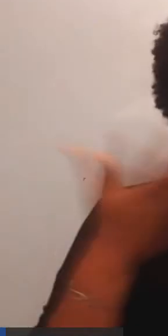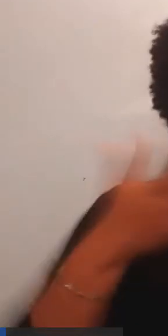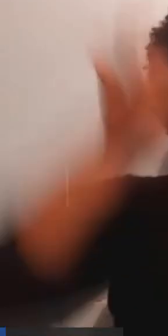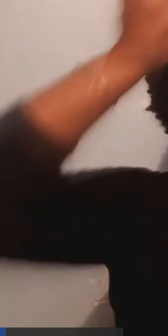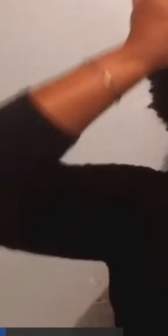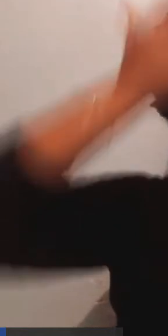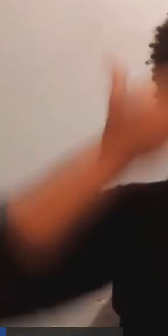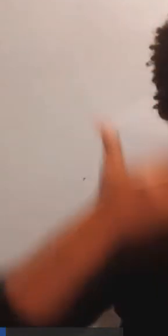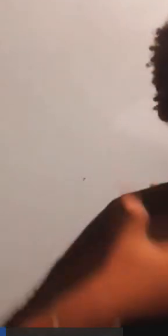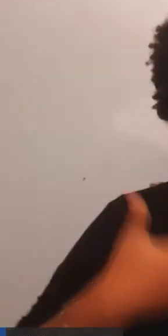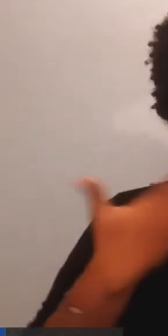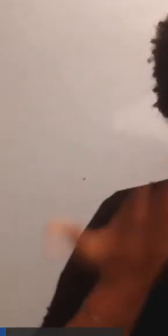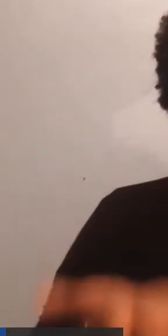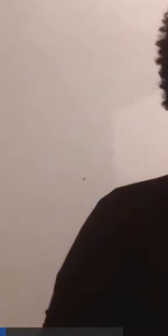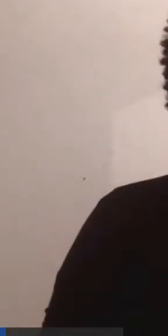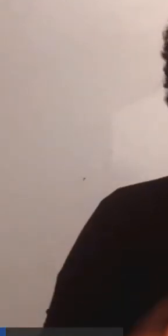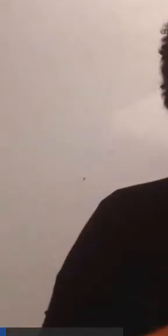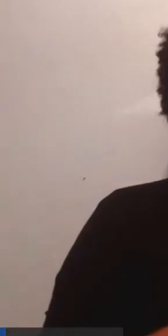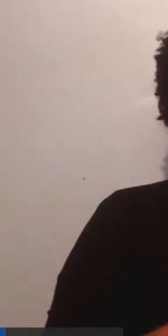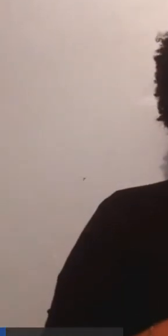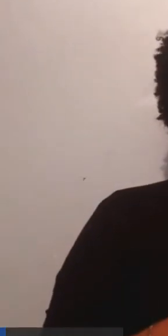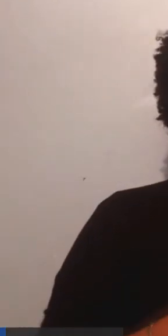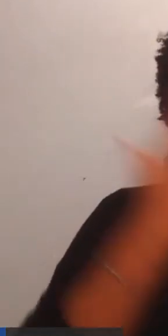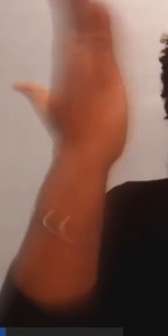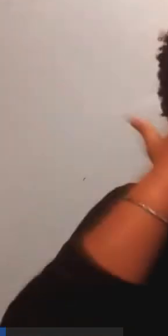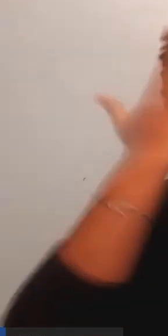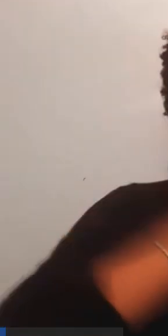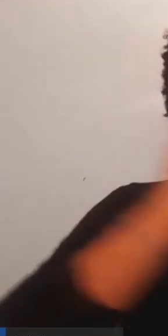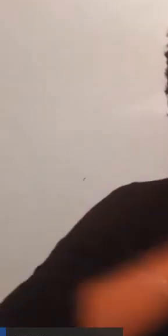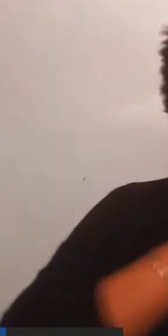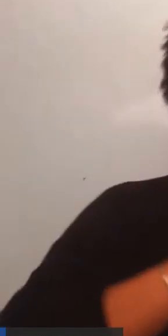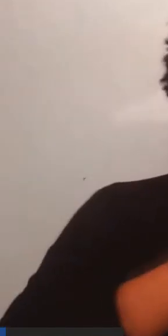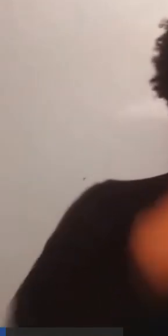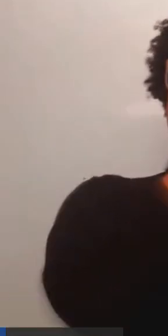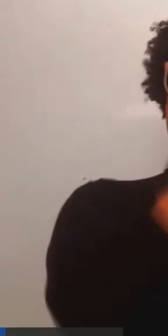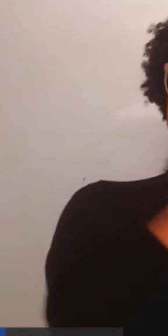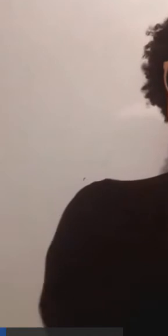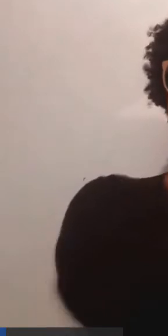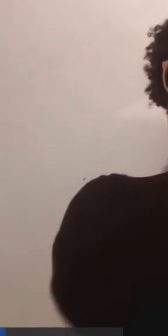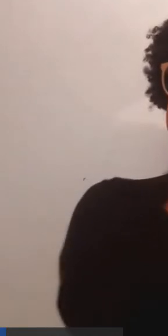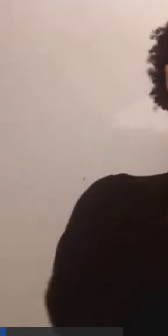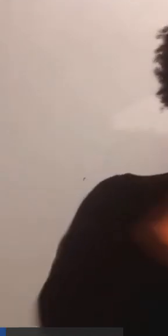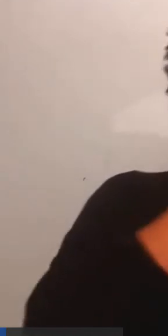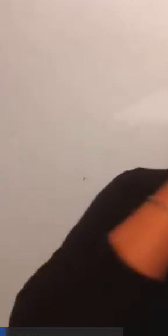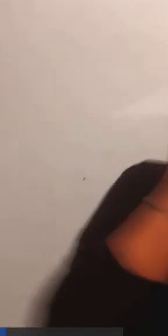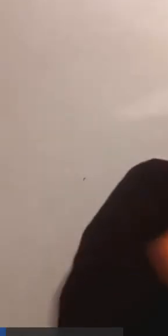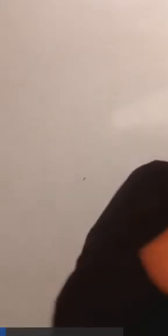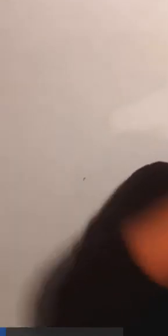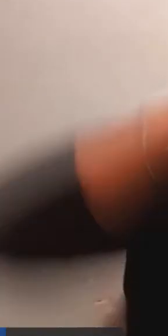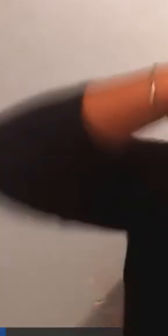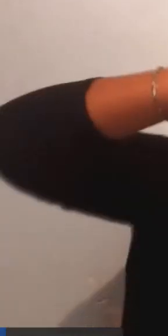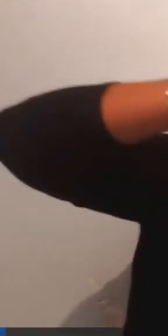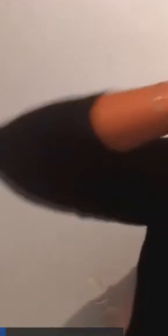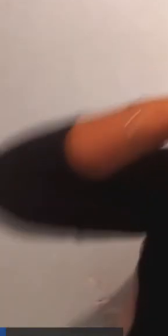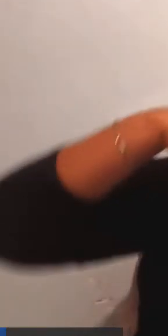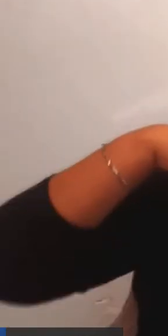O que é sensor? Eu vou explicar, certo? Então, vou fazer uma breve comparação. O